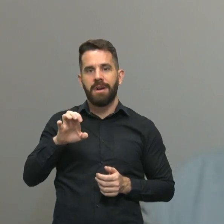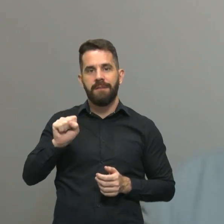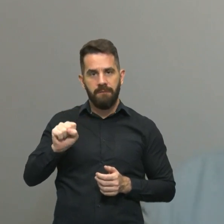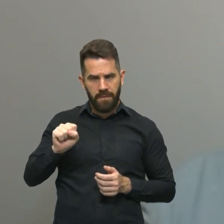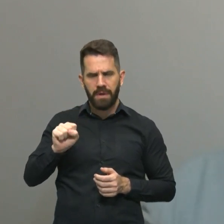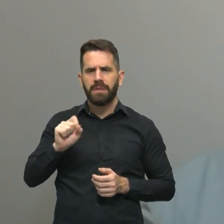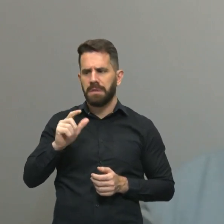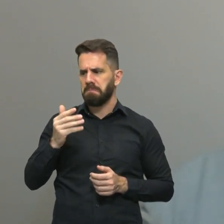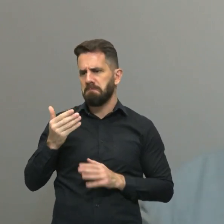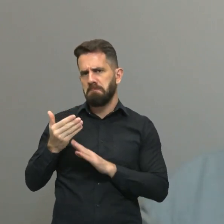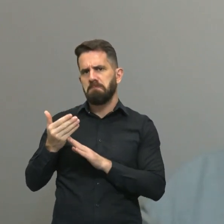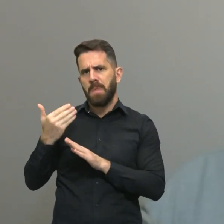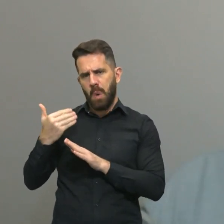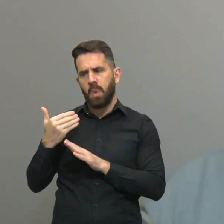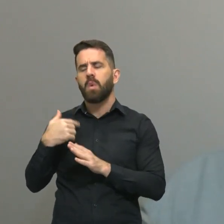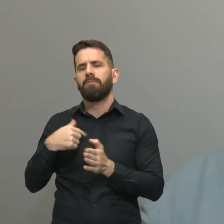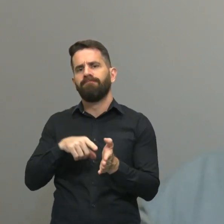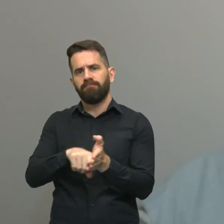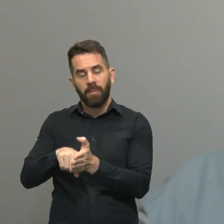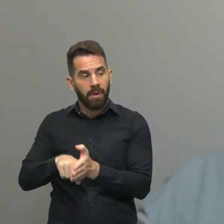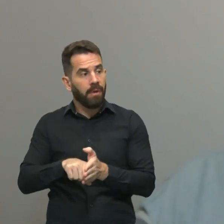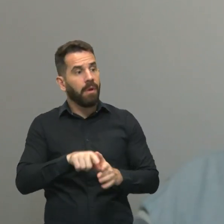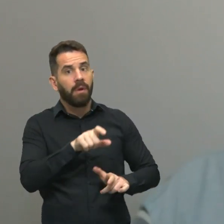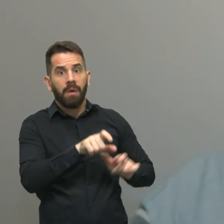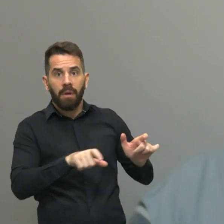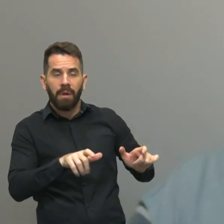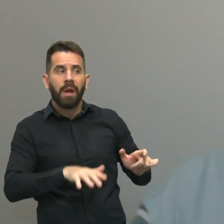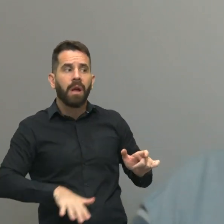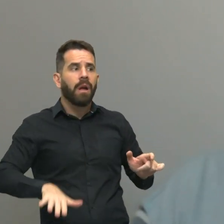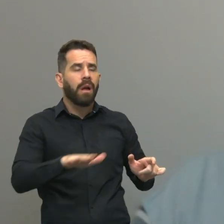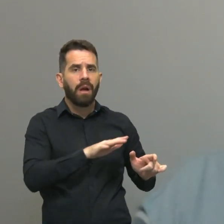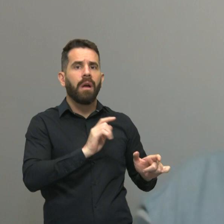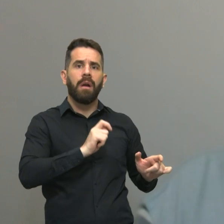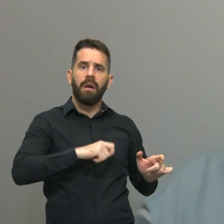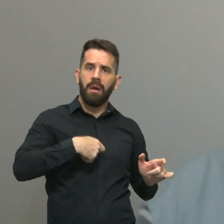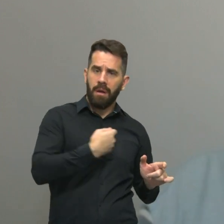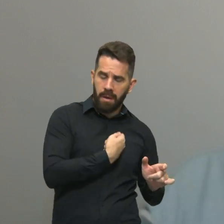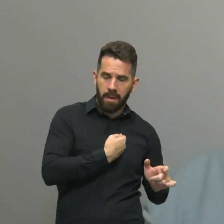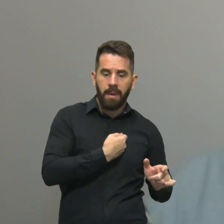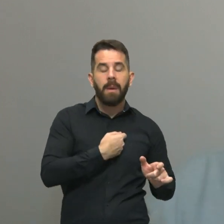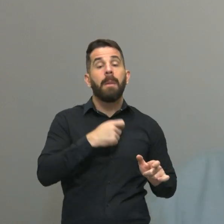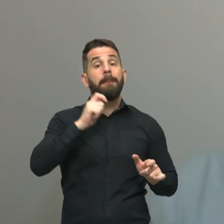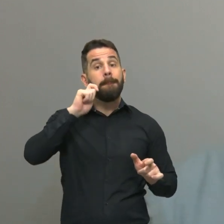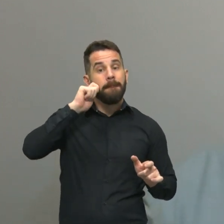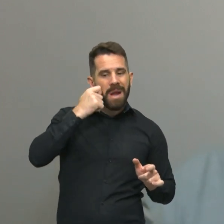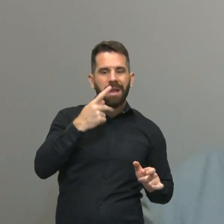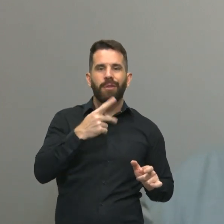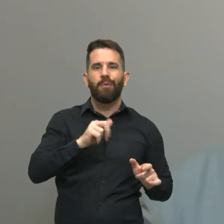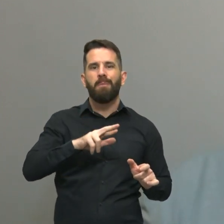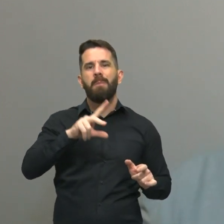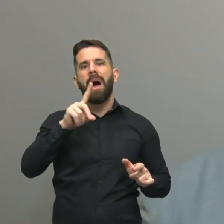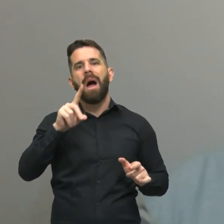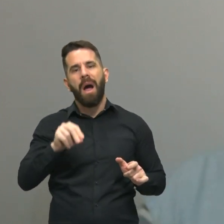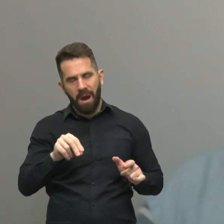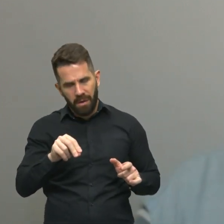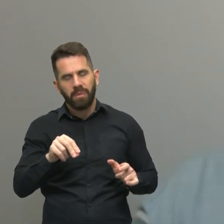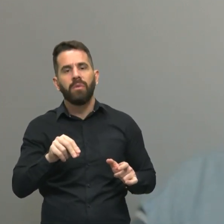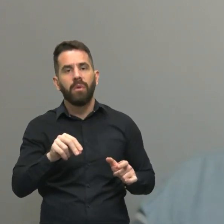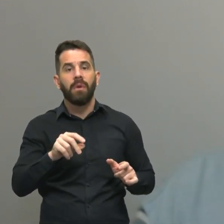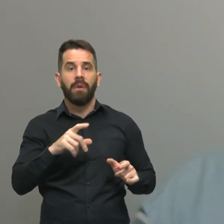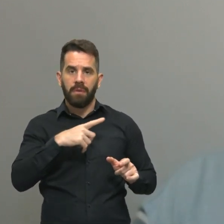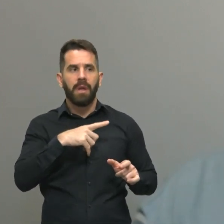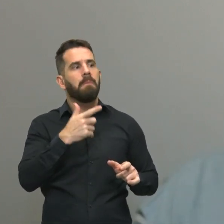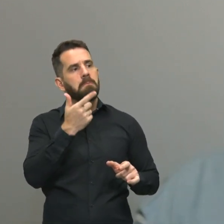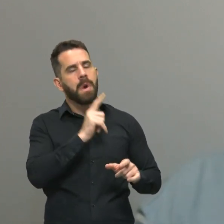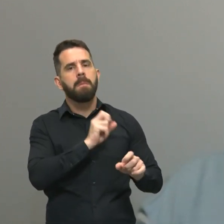de pessoas autodeclaradas pretos e pardos ocupando vagas na universidade. Também